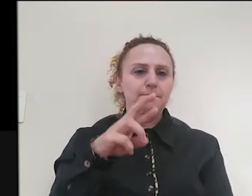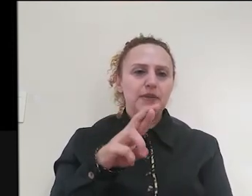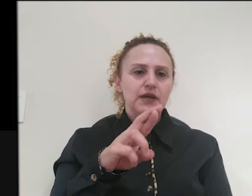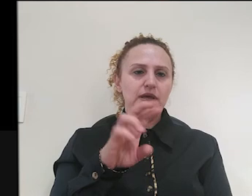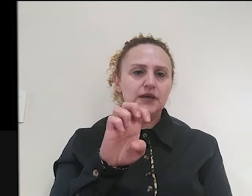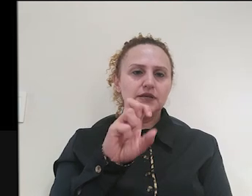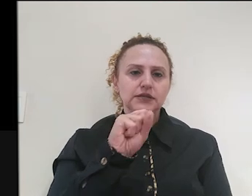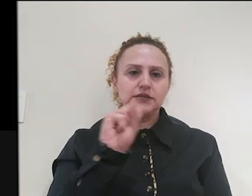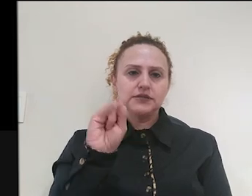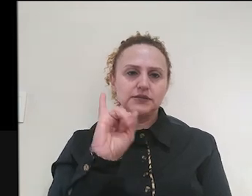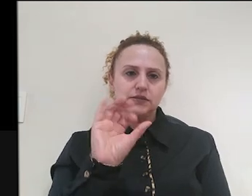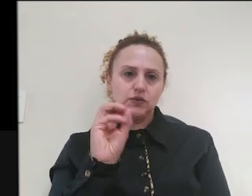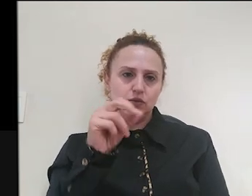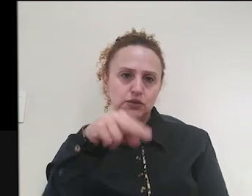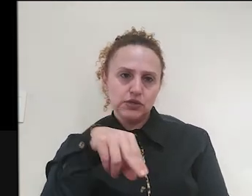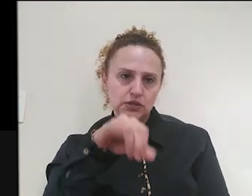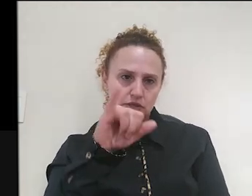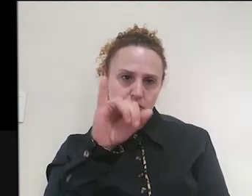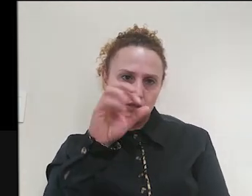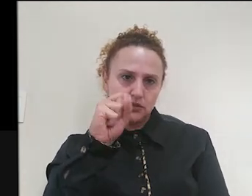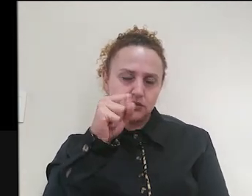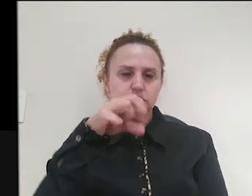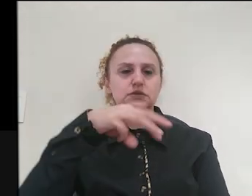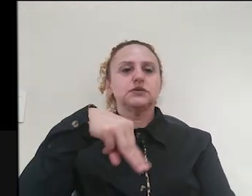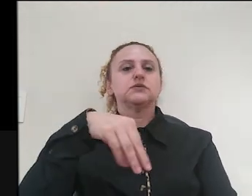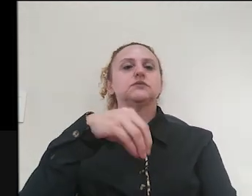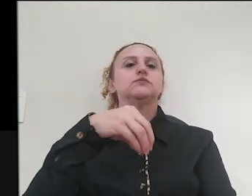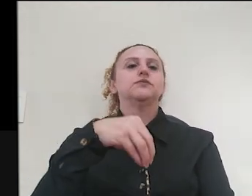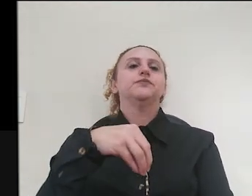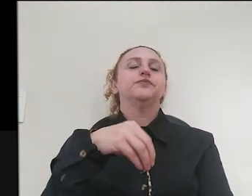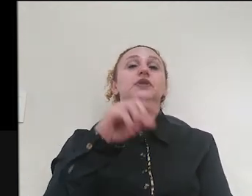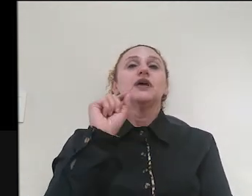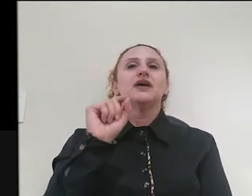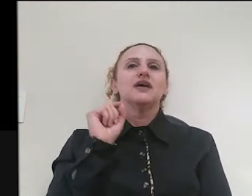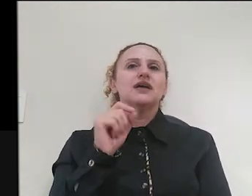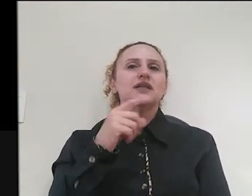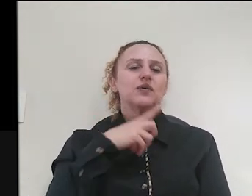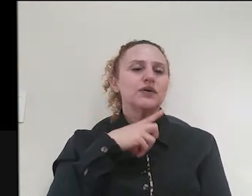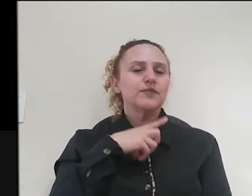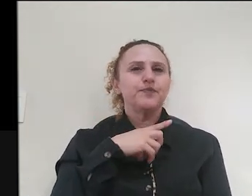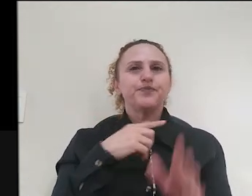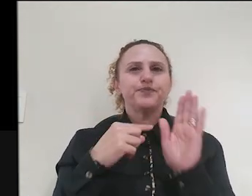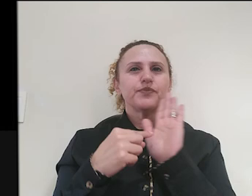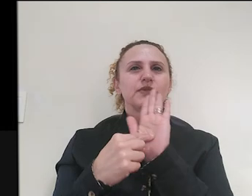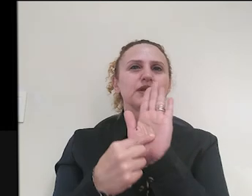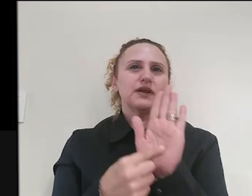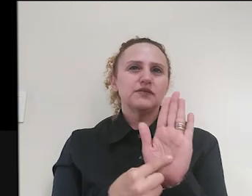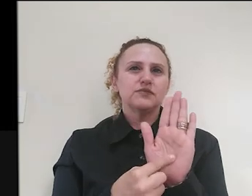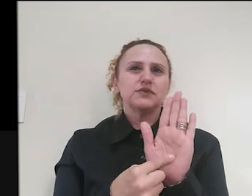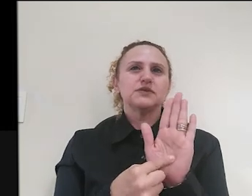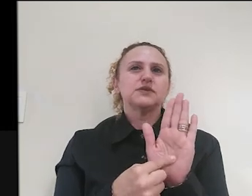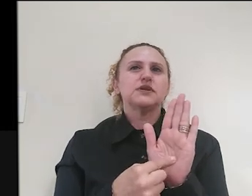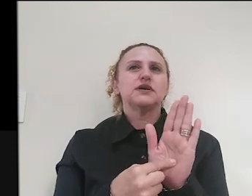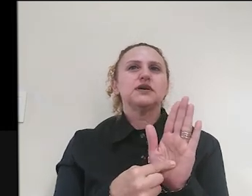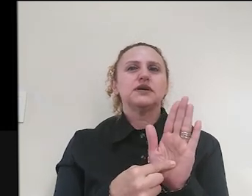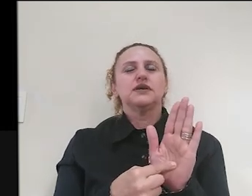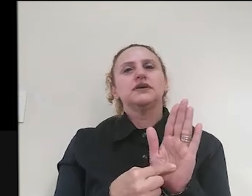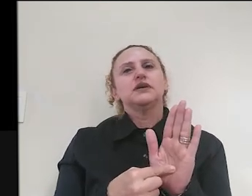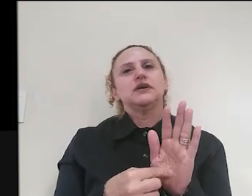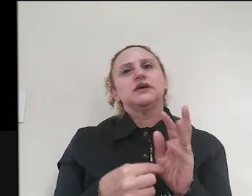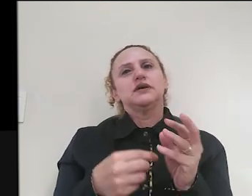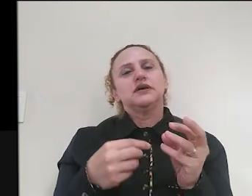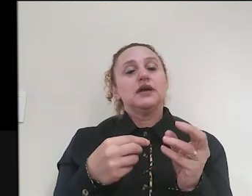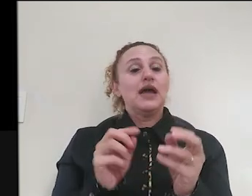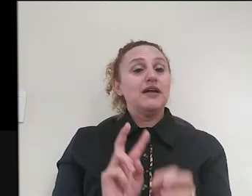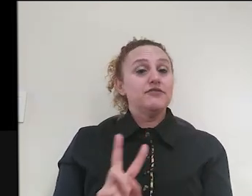urbano e tecnológico, e com ele uma resposta, né, qual o papel que a arte pode ter. E algumas características, então, seria